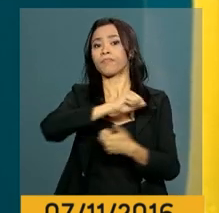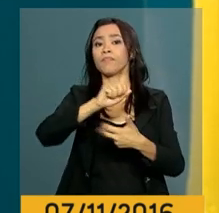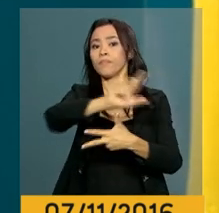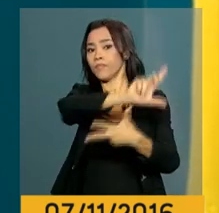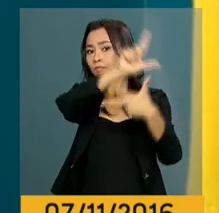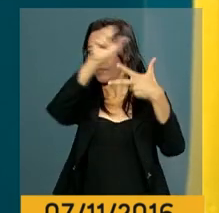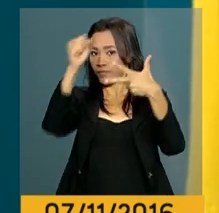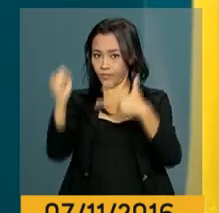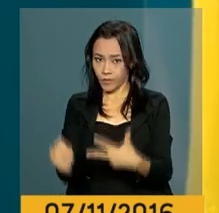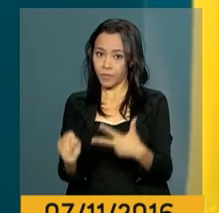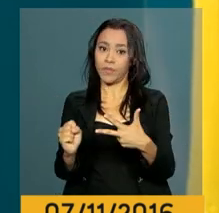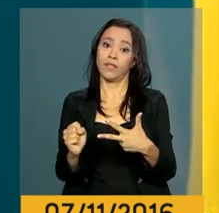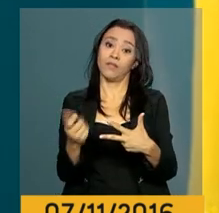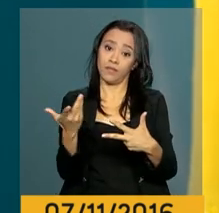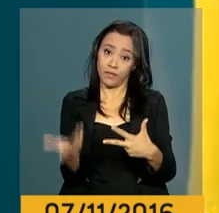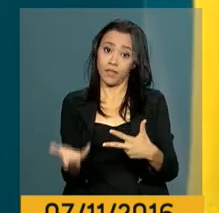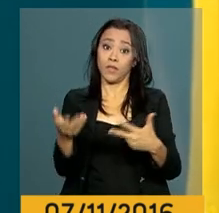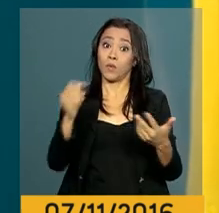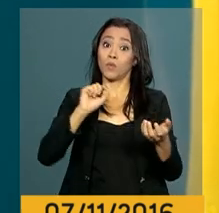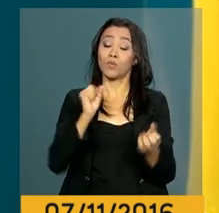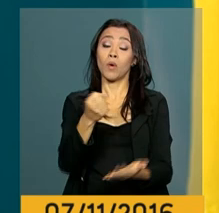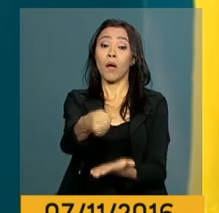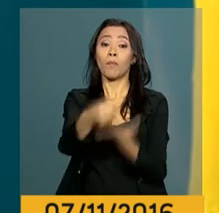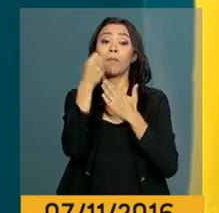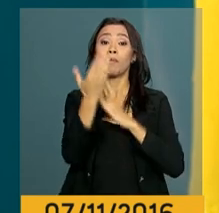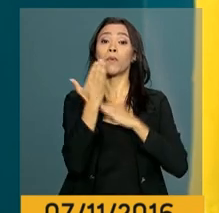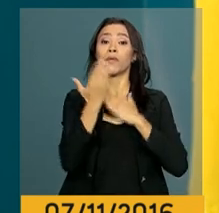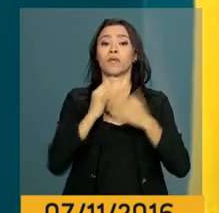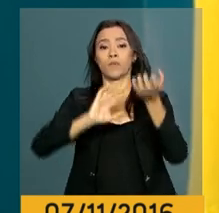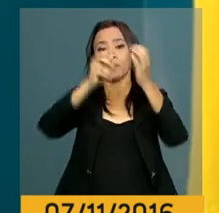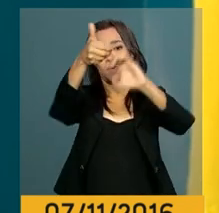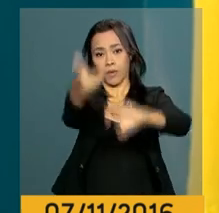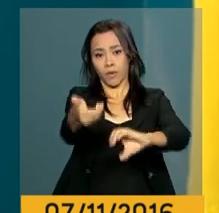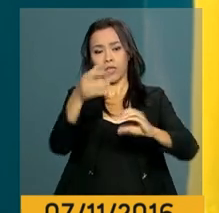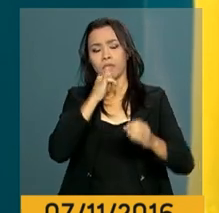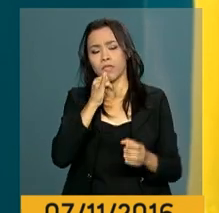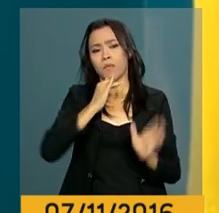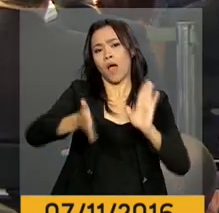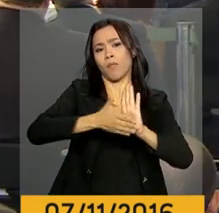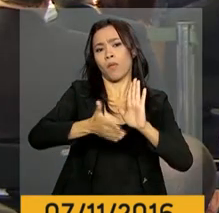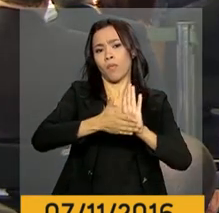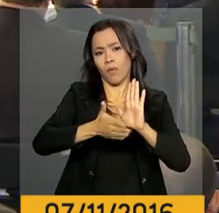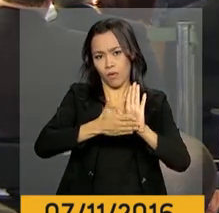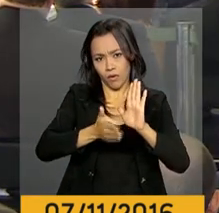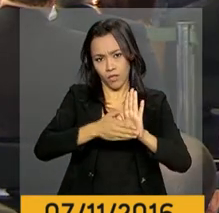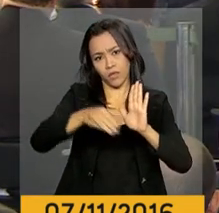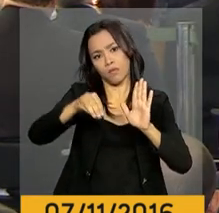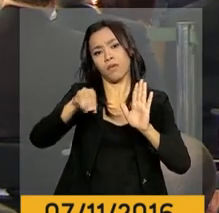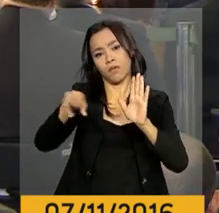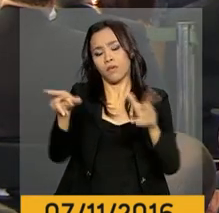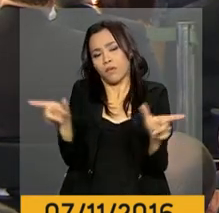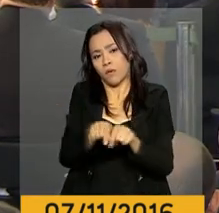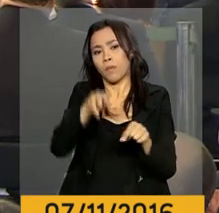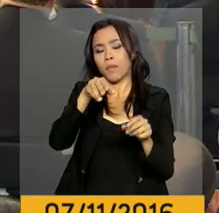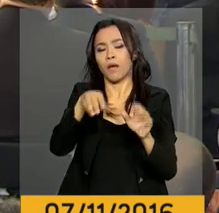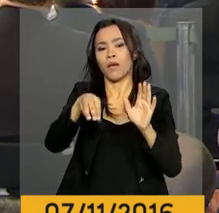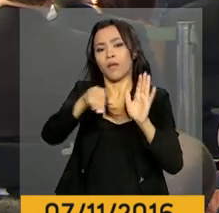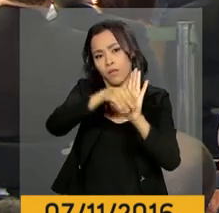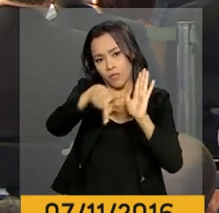Congresso Nacional. Como vemos na proposta de emenda constitucional fixadora do teto de gastos públicos, que